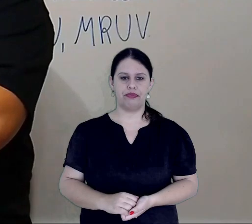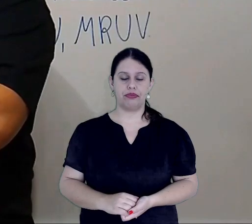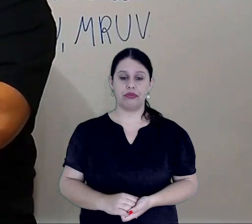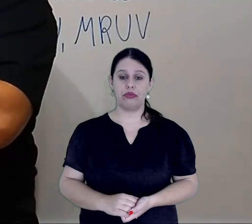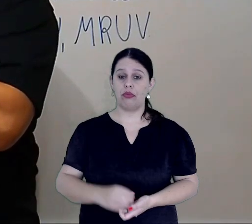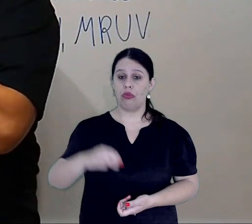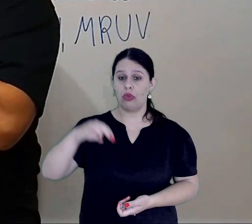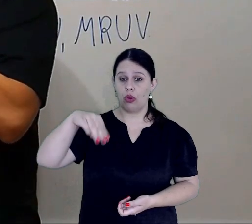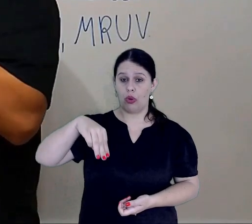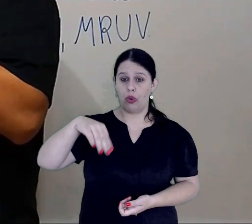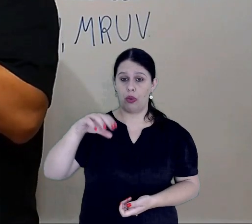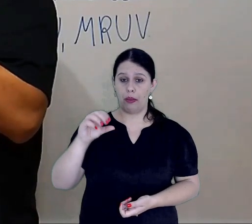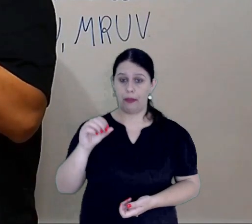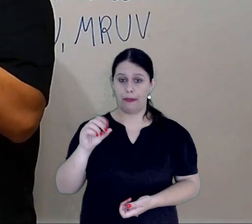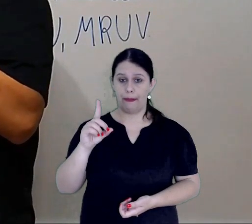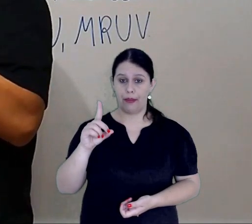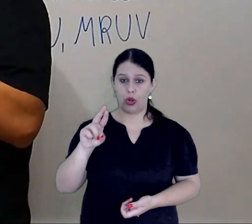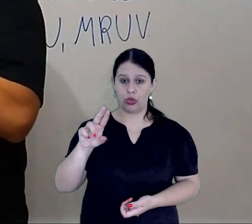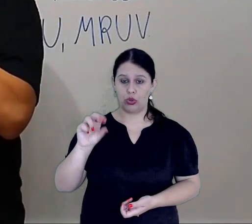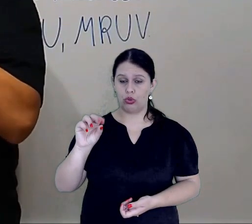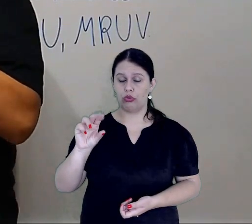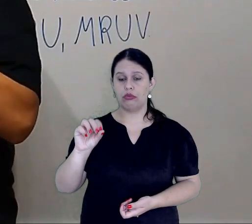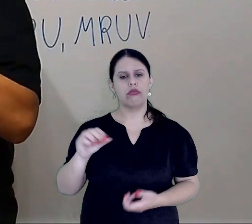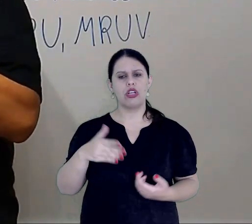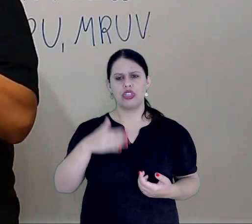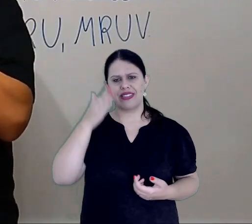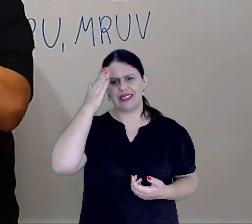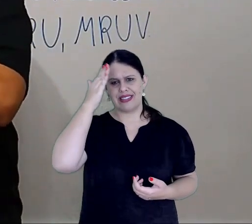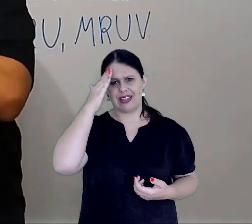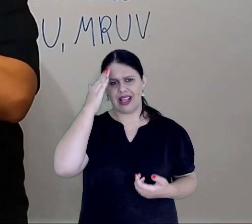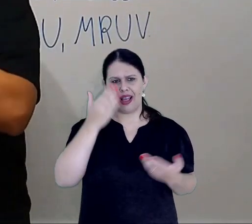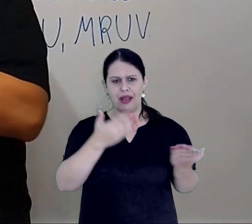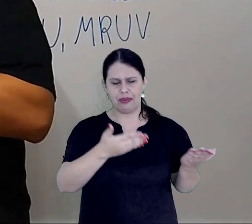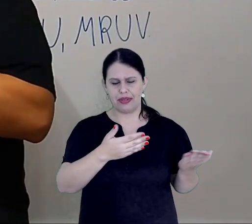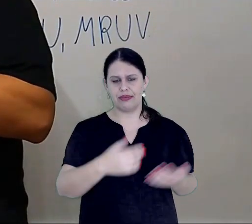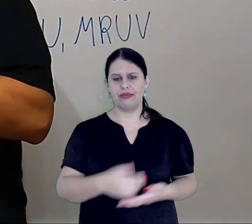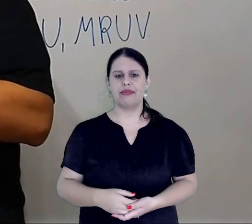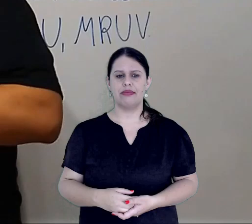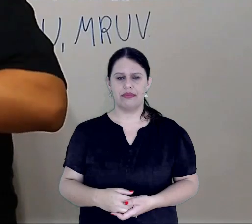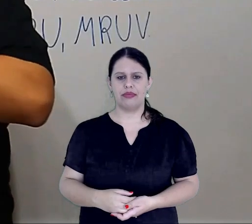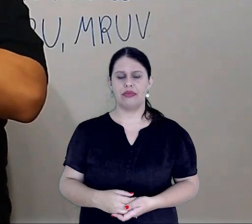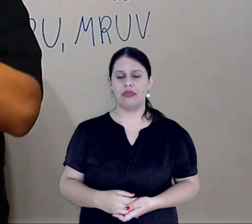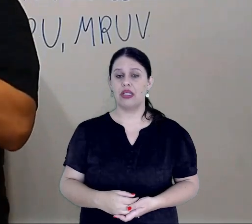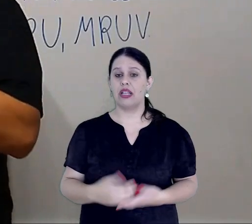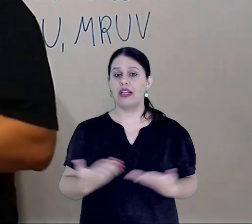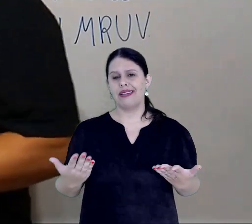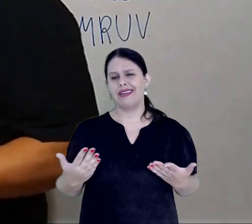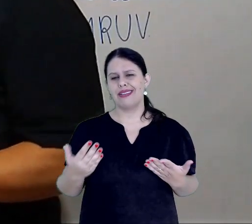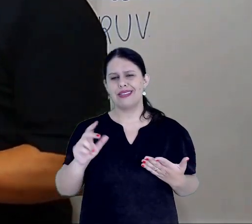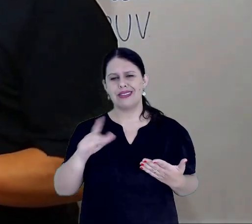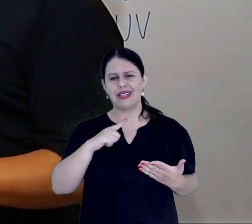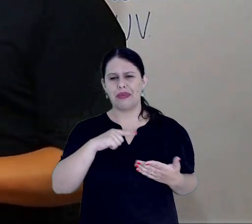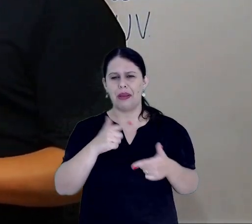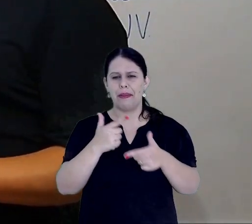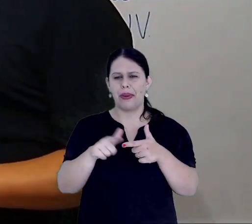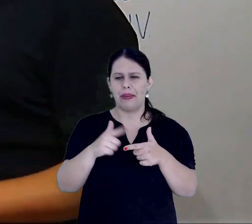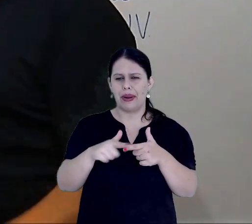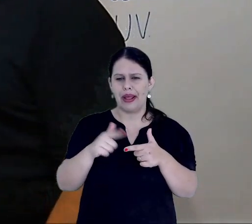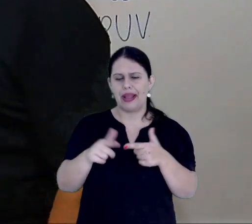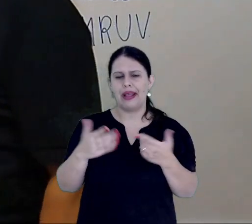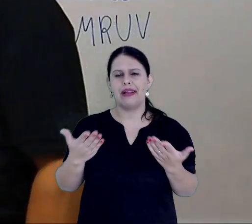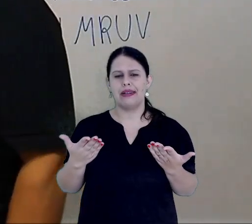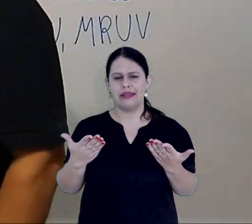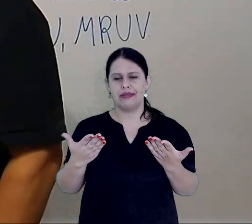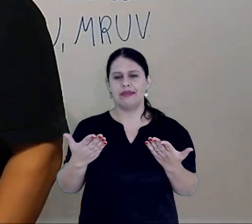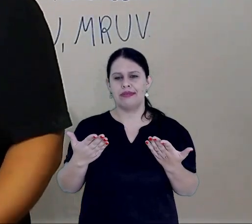a direção Todos estão na mesma direção Não tem que ficar pensando em composições de direções Legal? Então, esquece